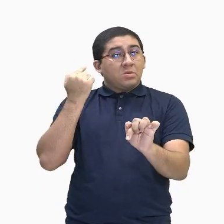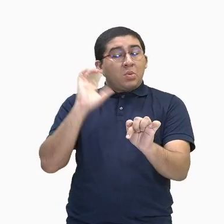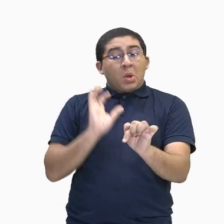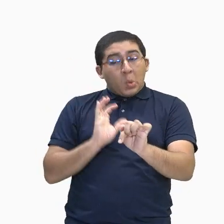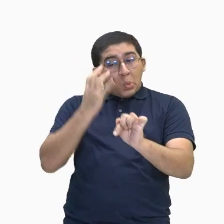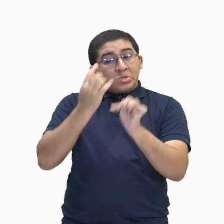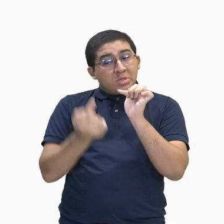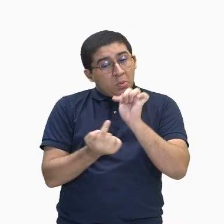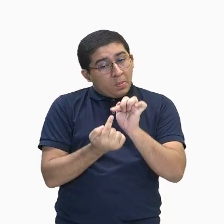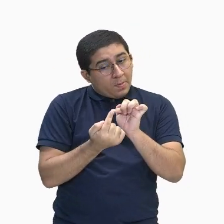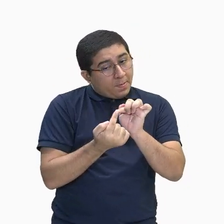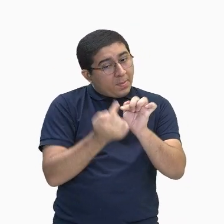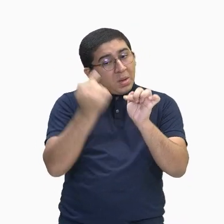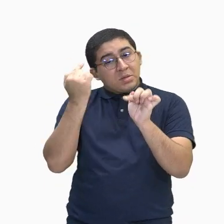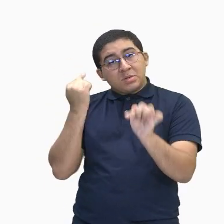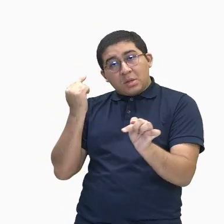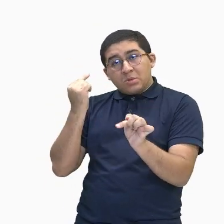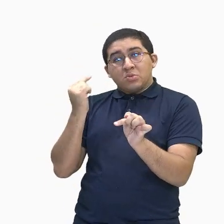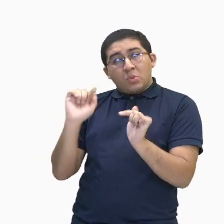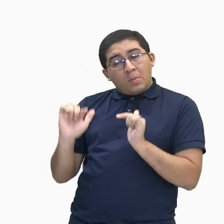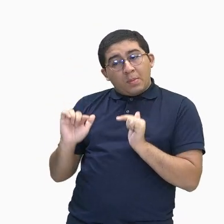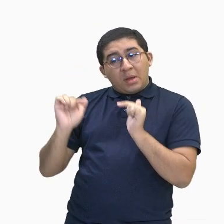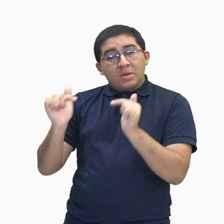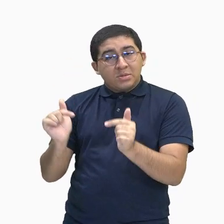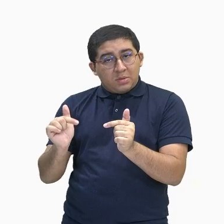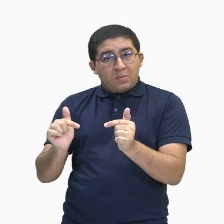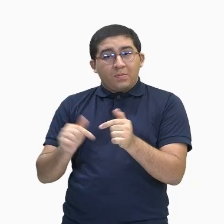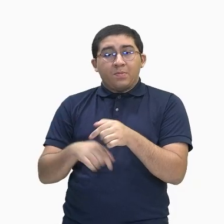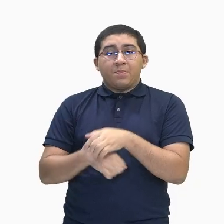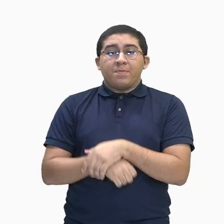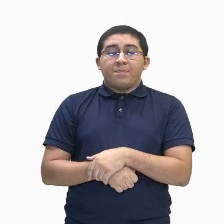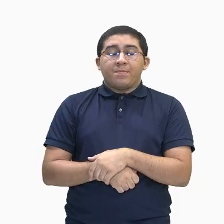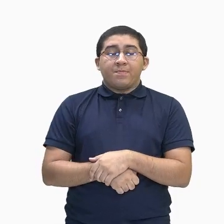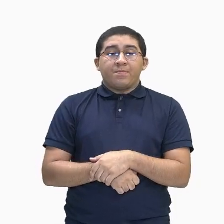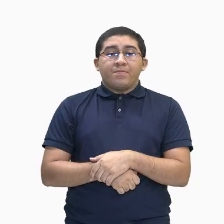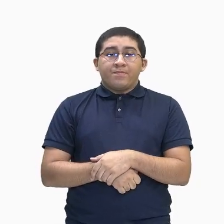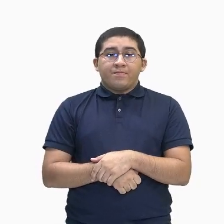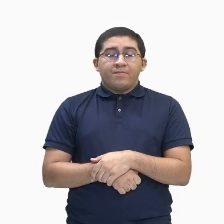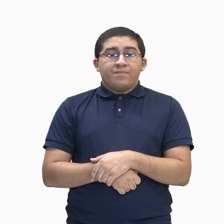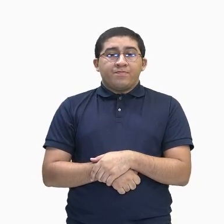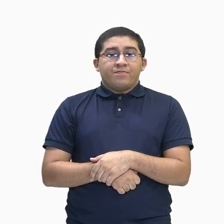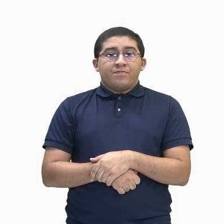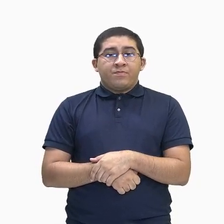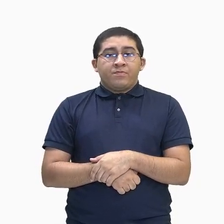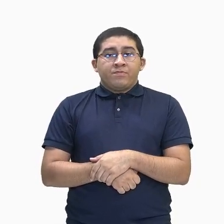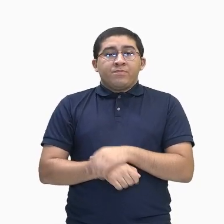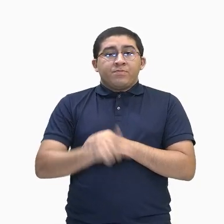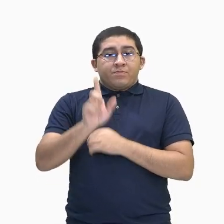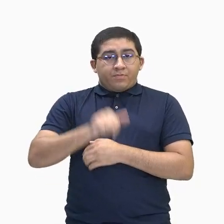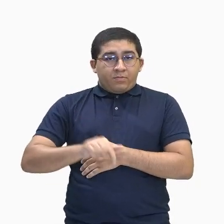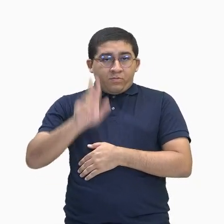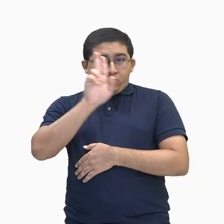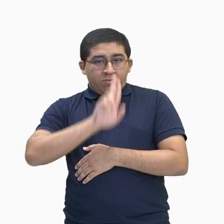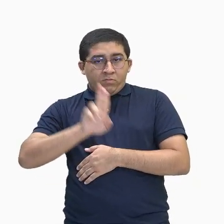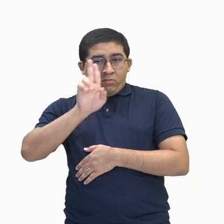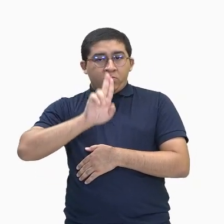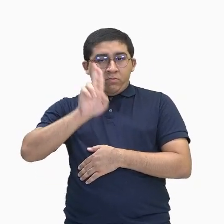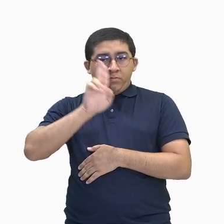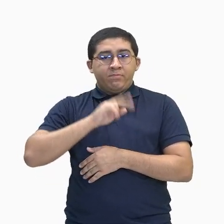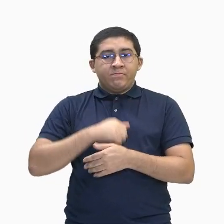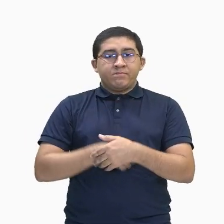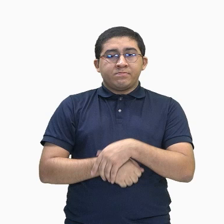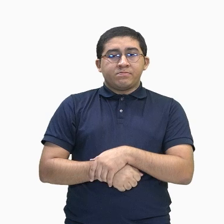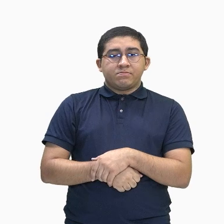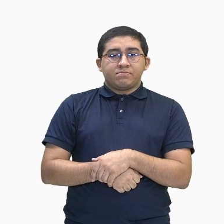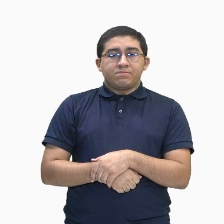acontecendo quando seu pai chegou em uma ação finalizada. Então, essa é a utilização do past continuous e o simple past,